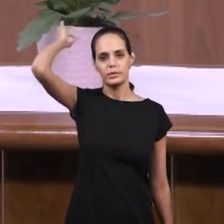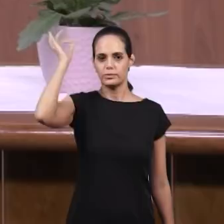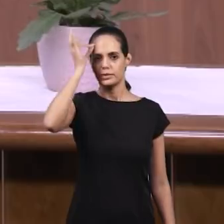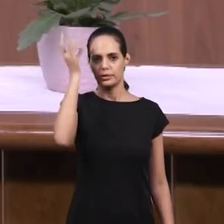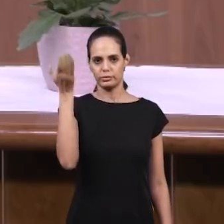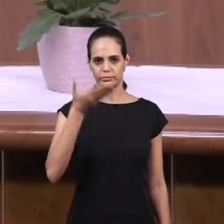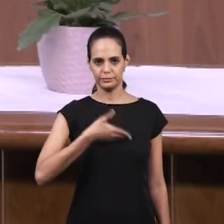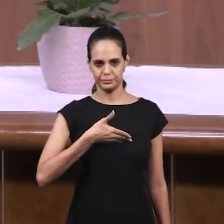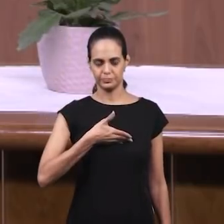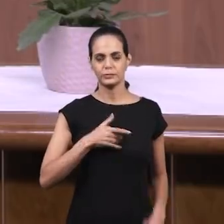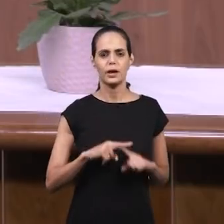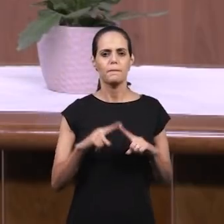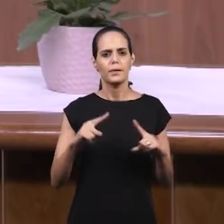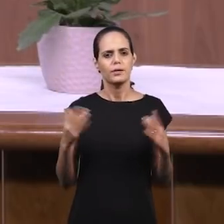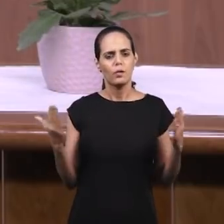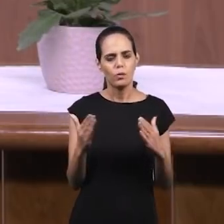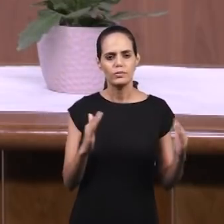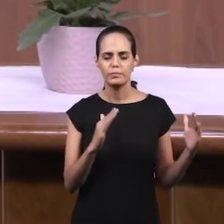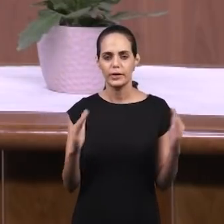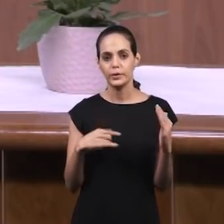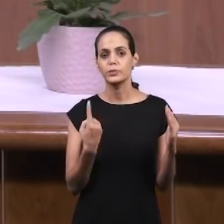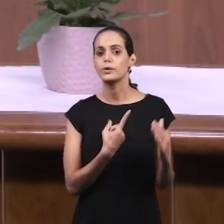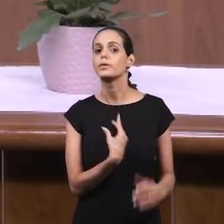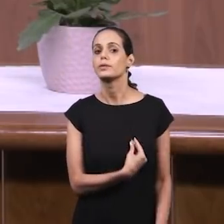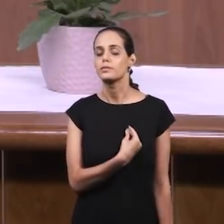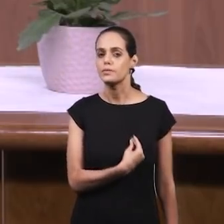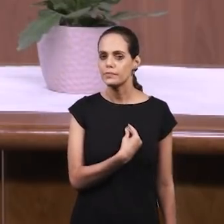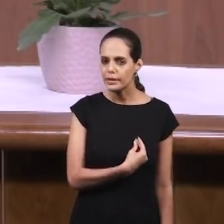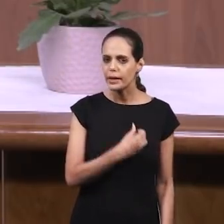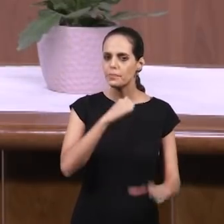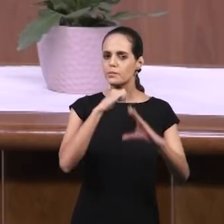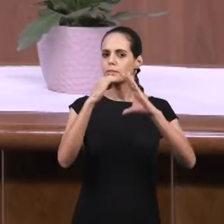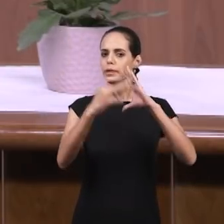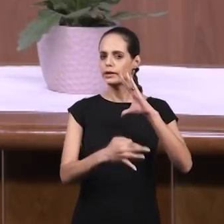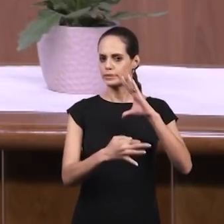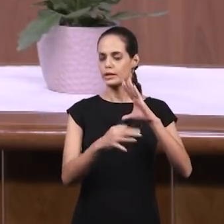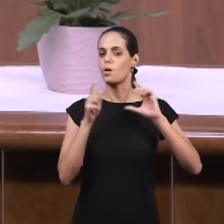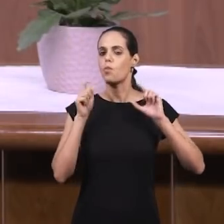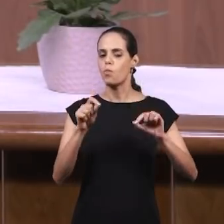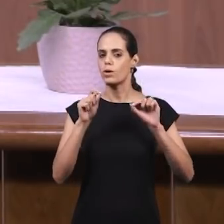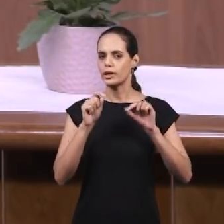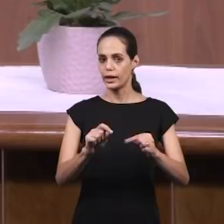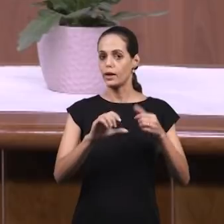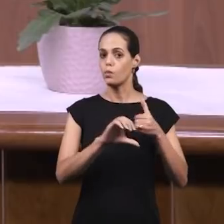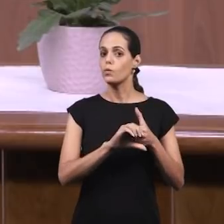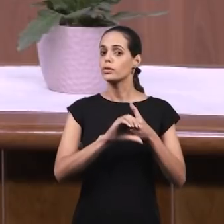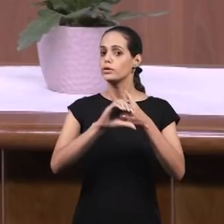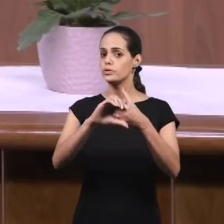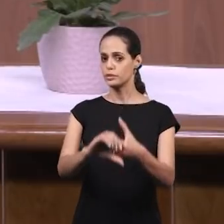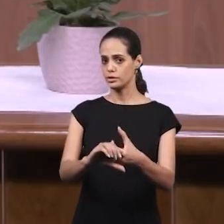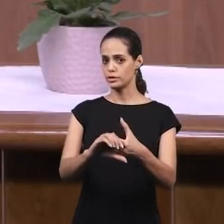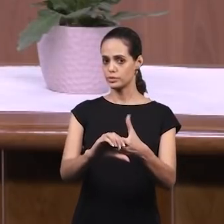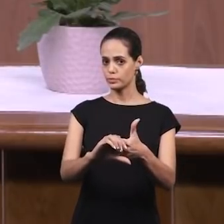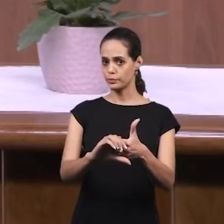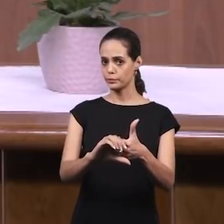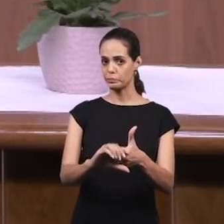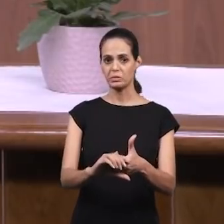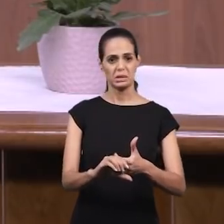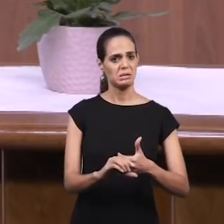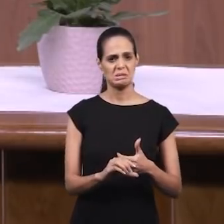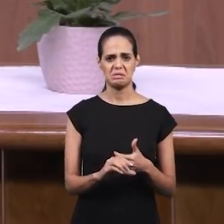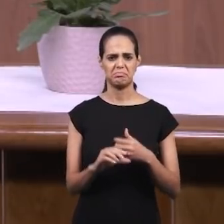vivendo, eles são caracterizados por um cristianismo que não